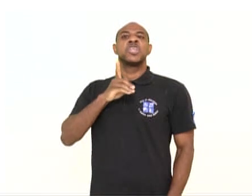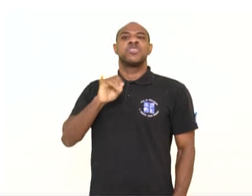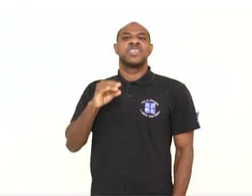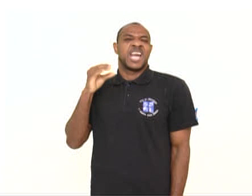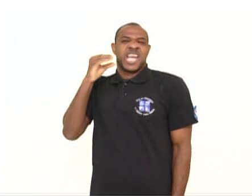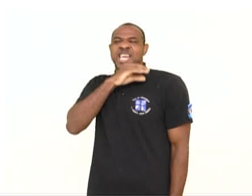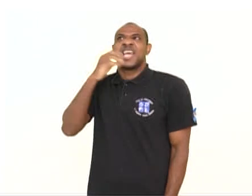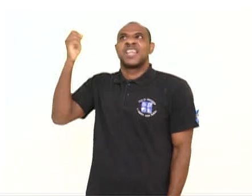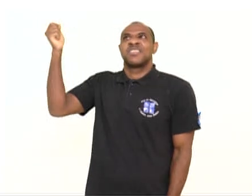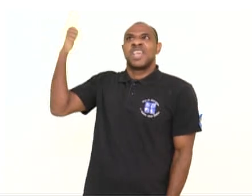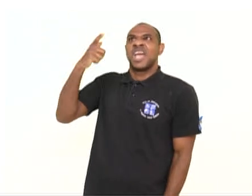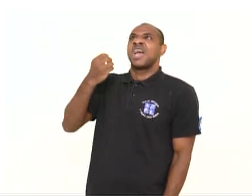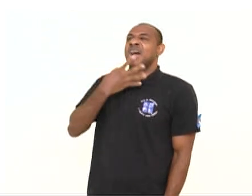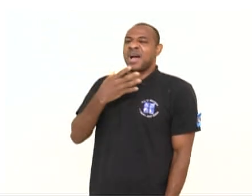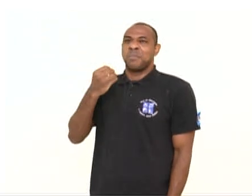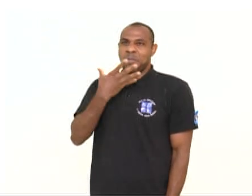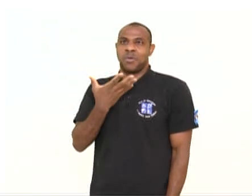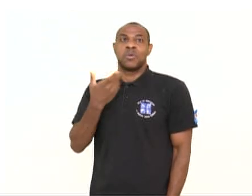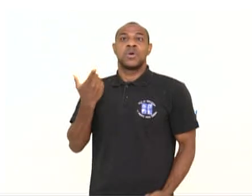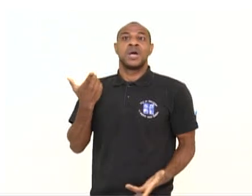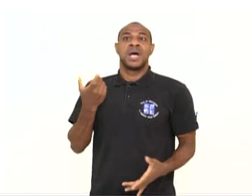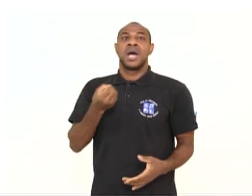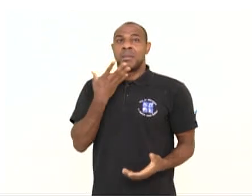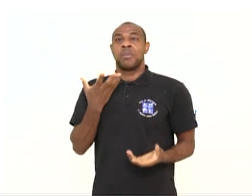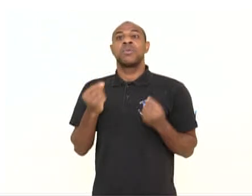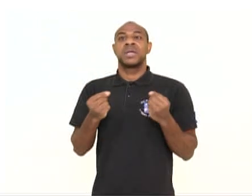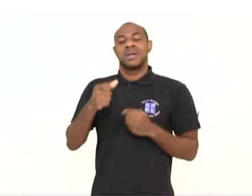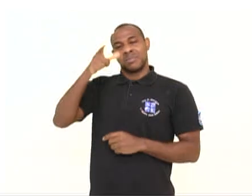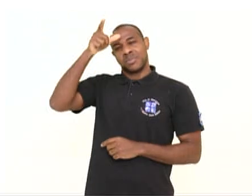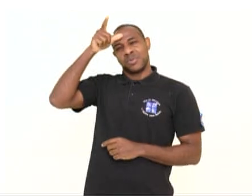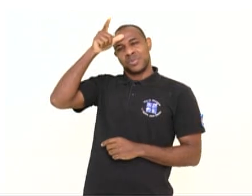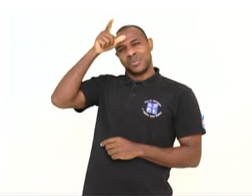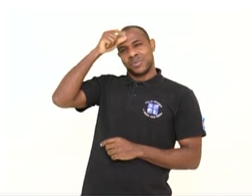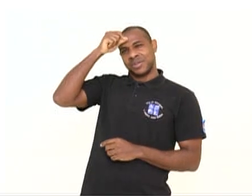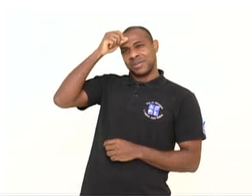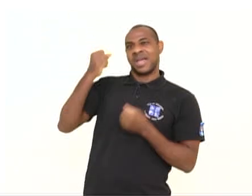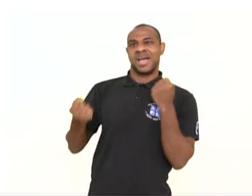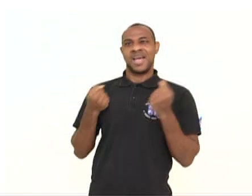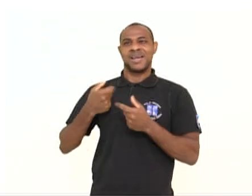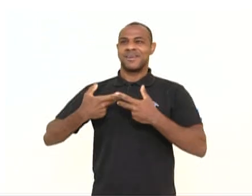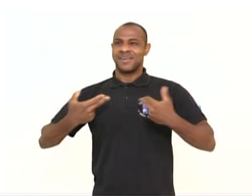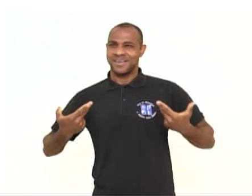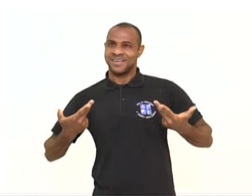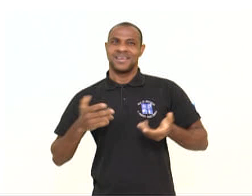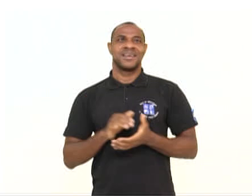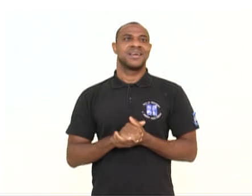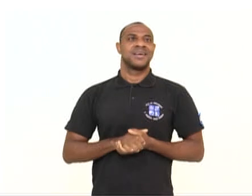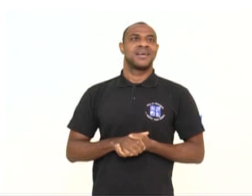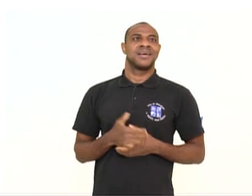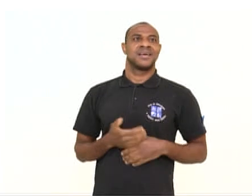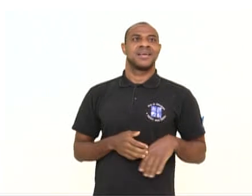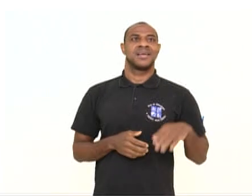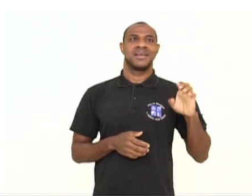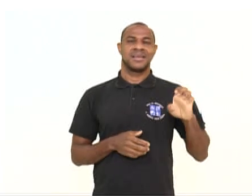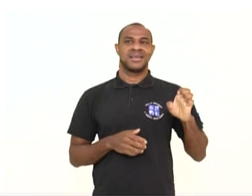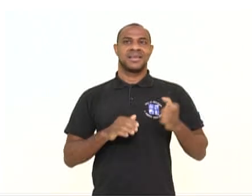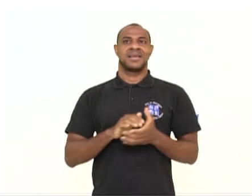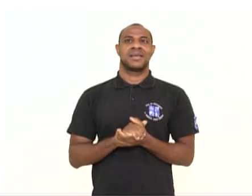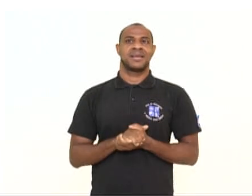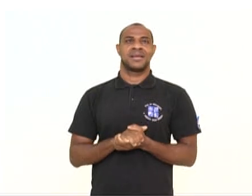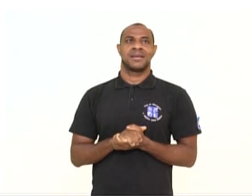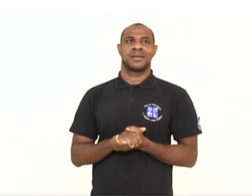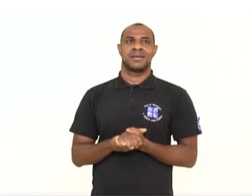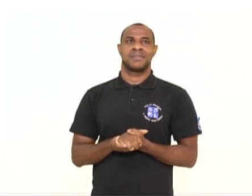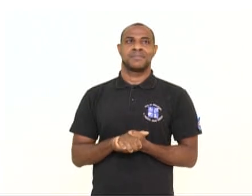boa atividade para relaxamento. E is one way to be in